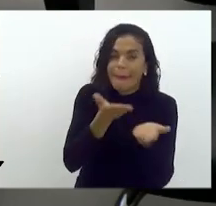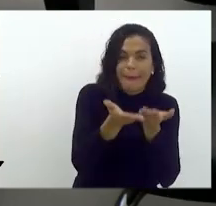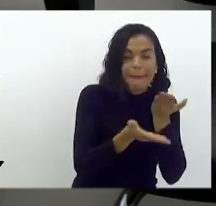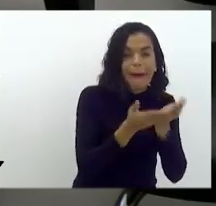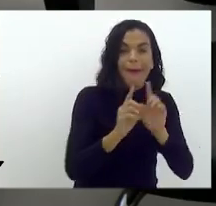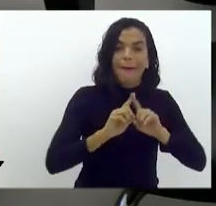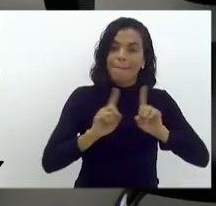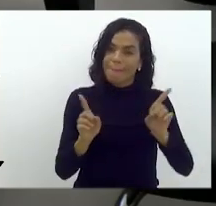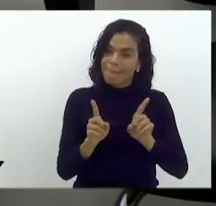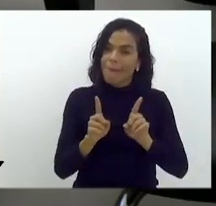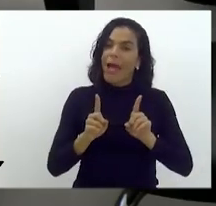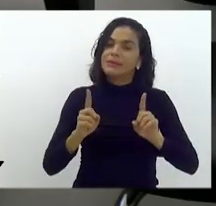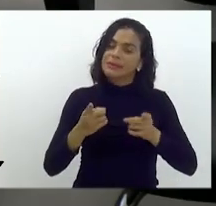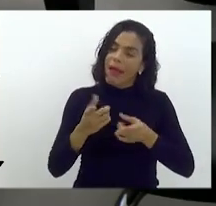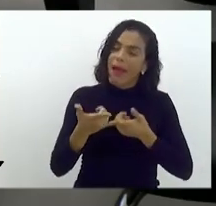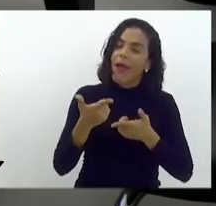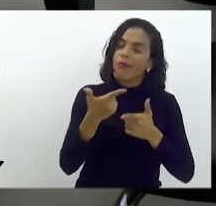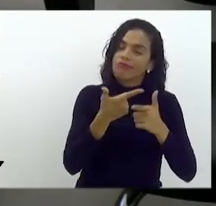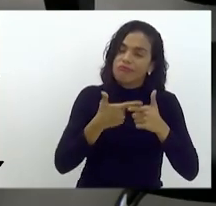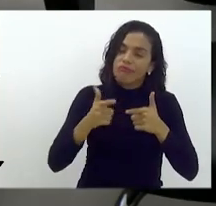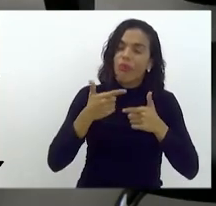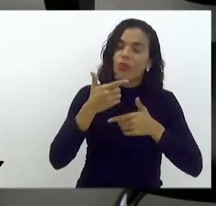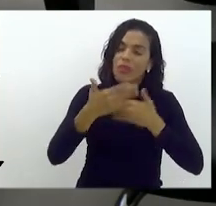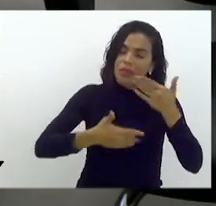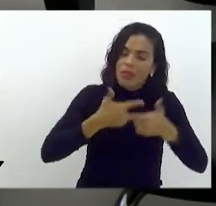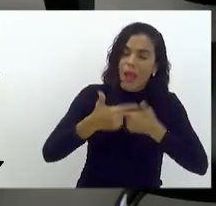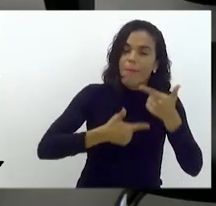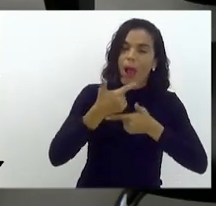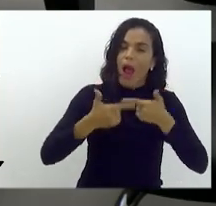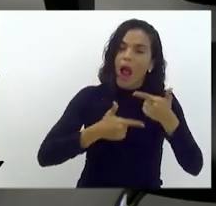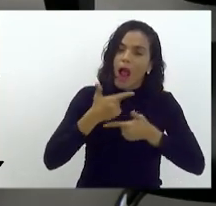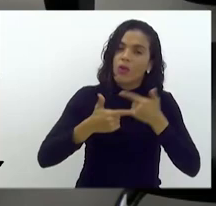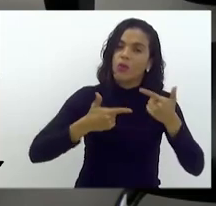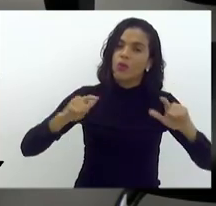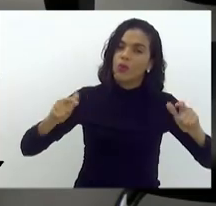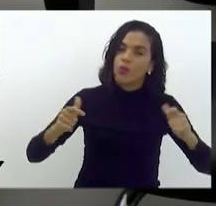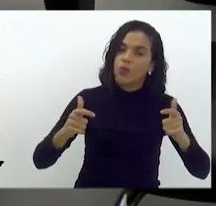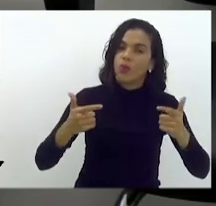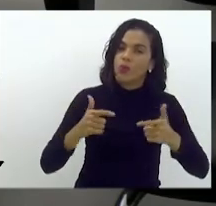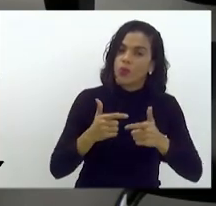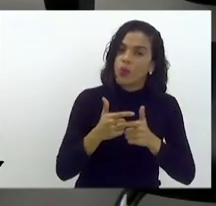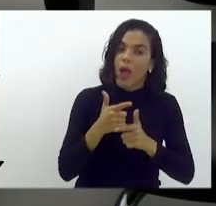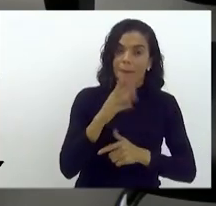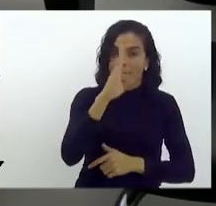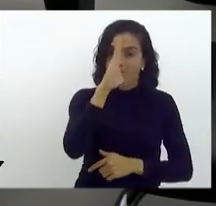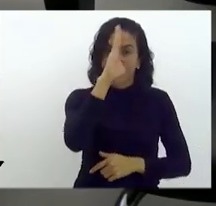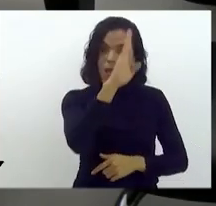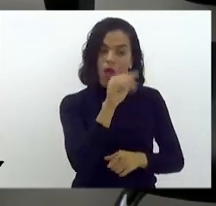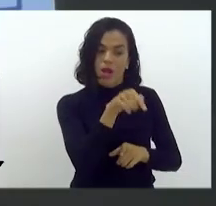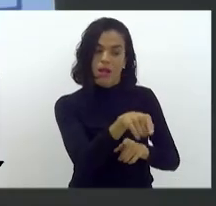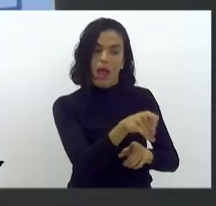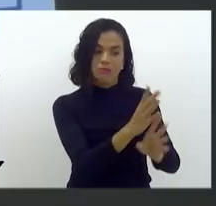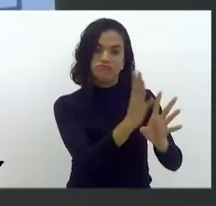é uma funilamento que a gente passa e que a gente acaba atendendo as prioridades